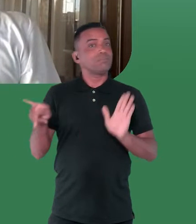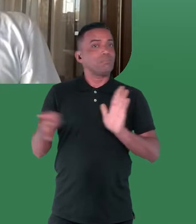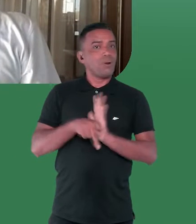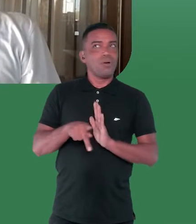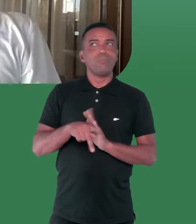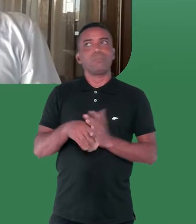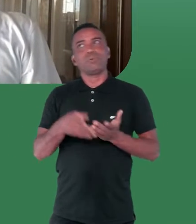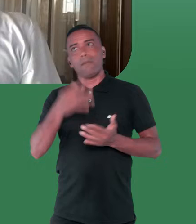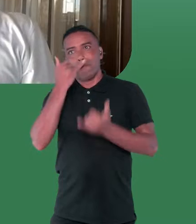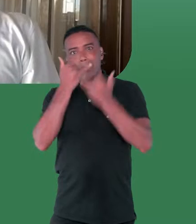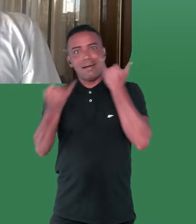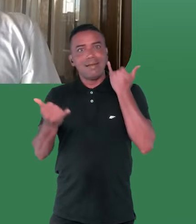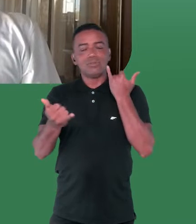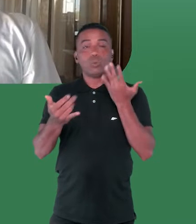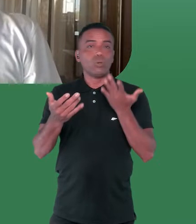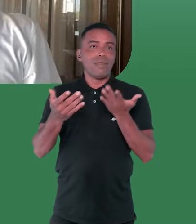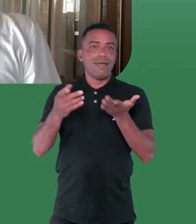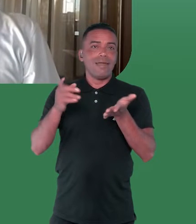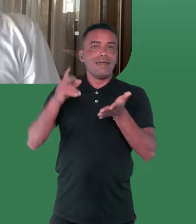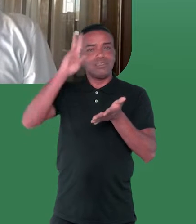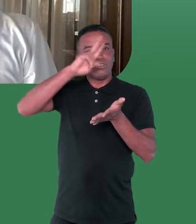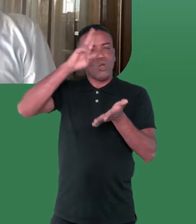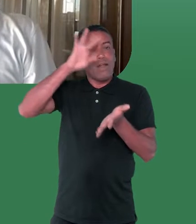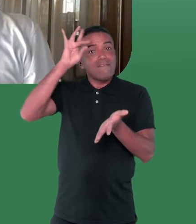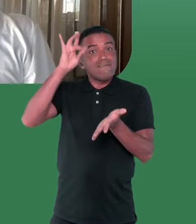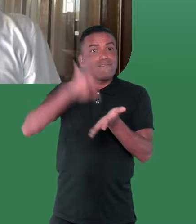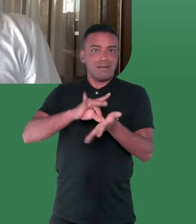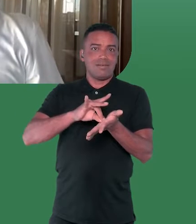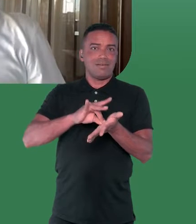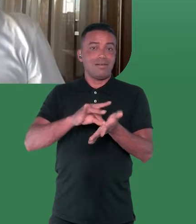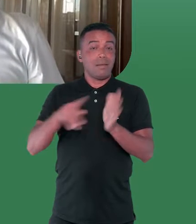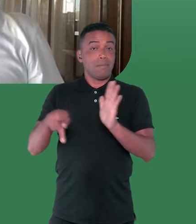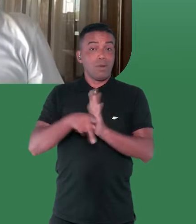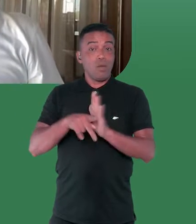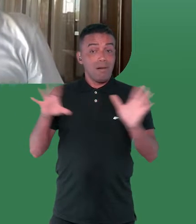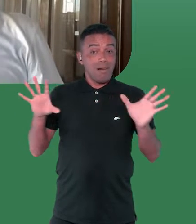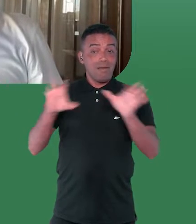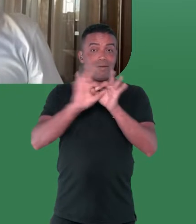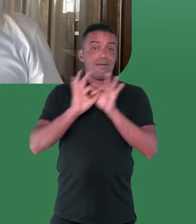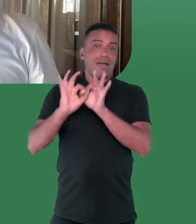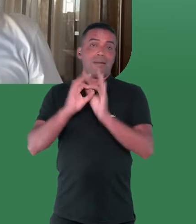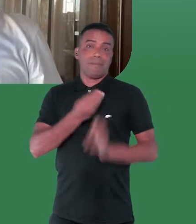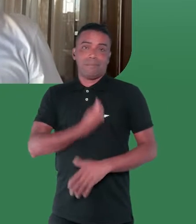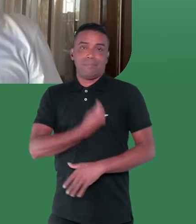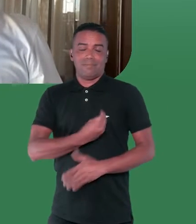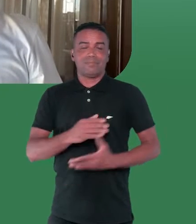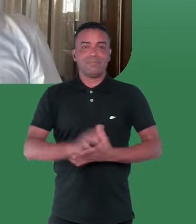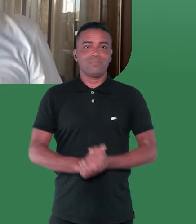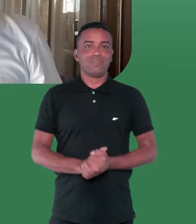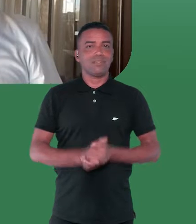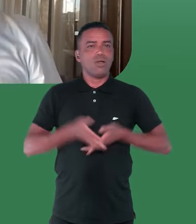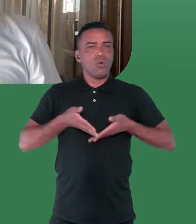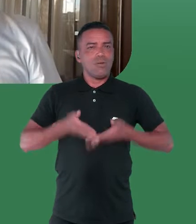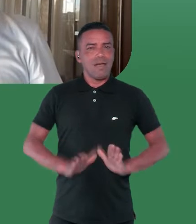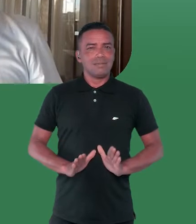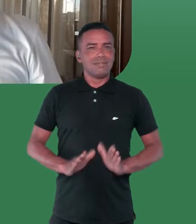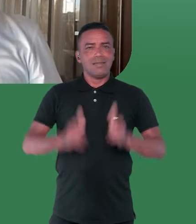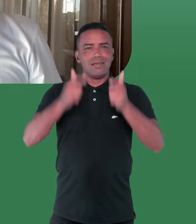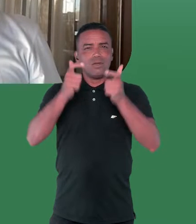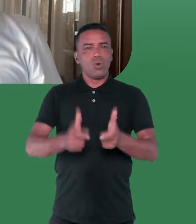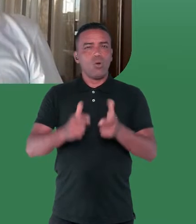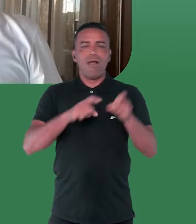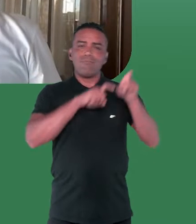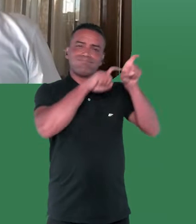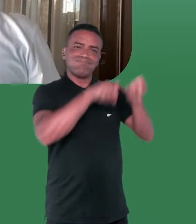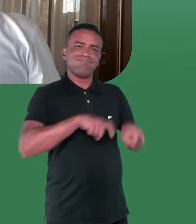algo mais real, mais honesto em relação à minha história. E é isso mesmo, né? Nascido num lugar que era muito